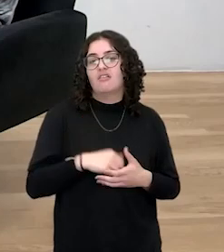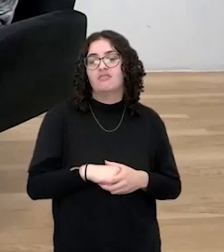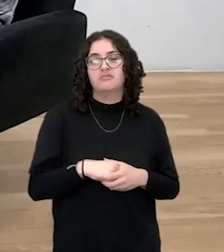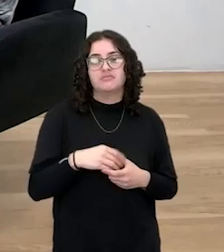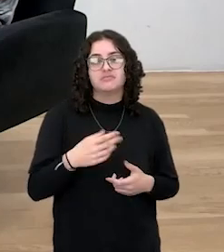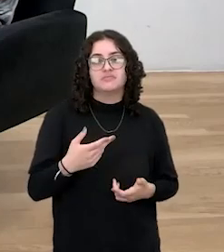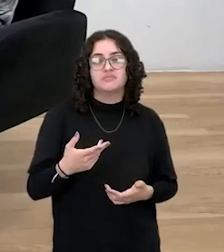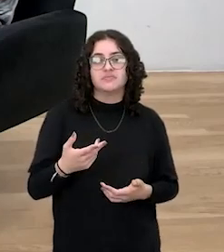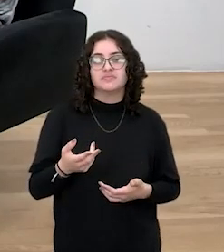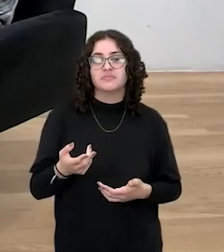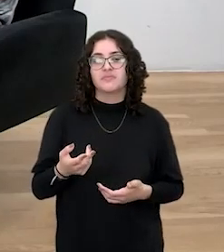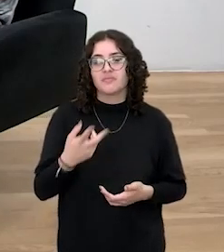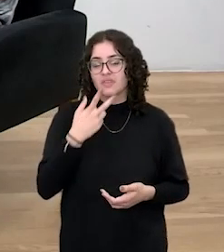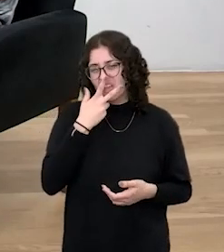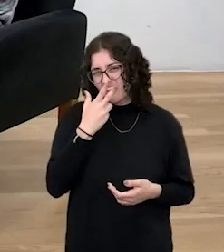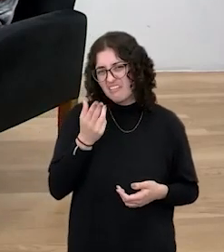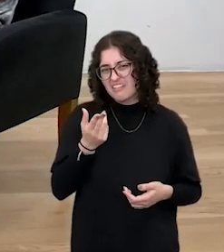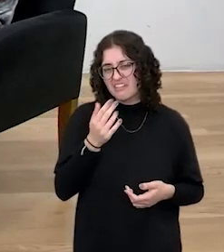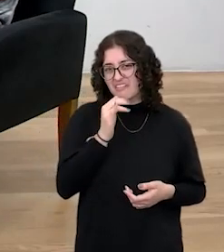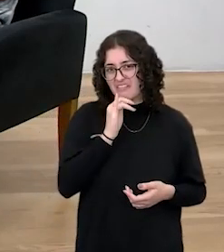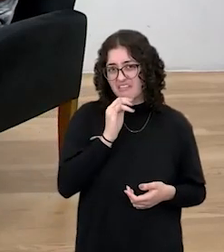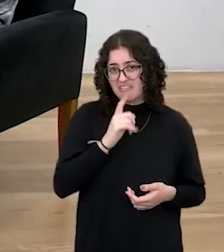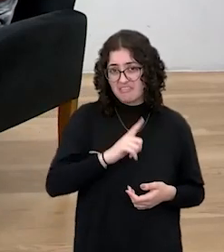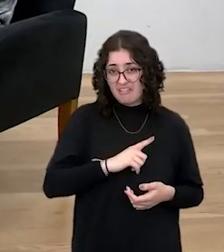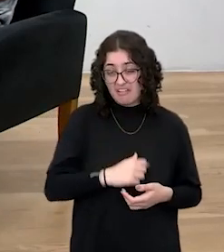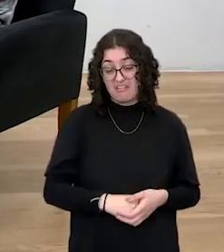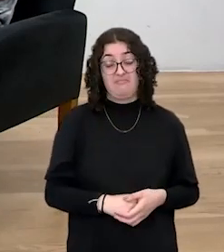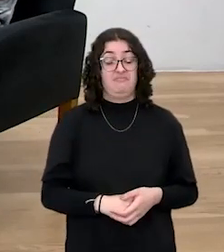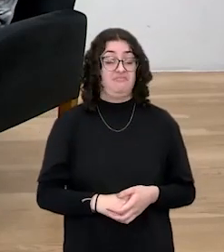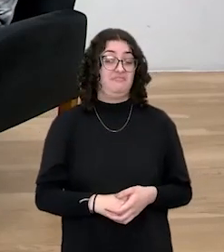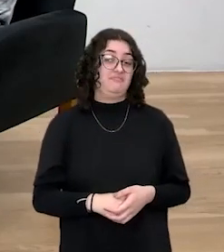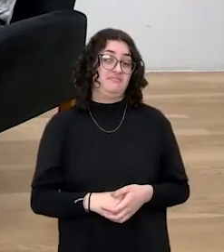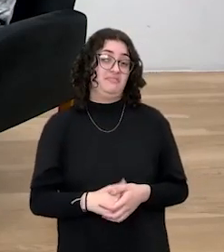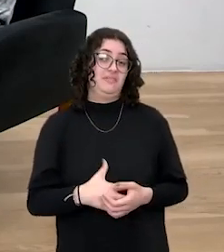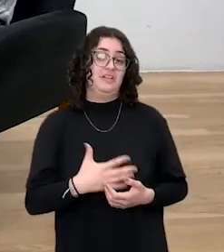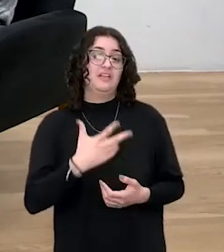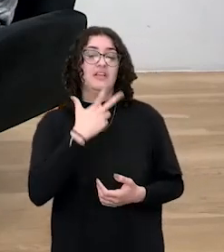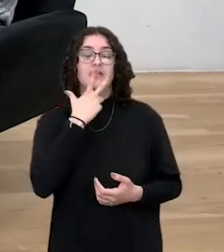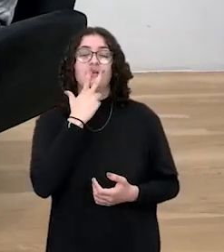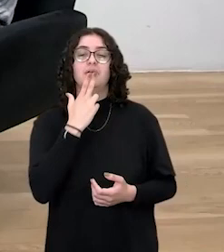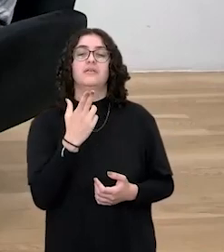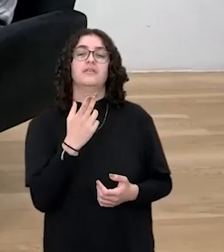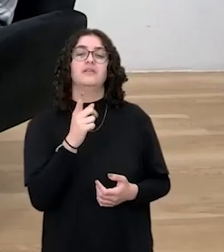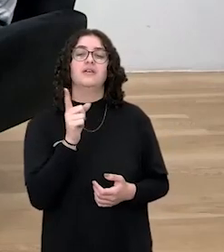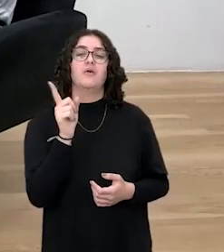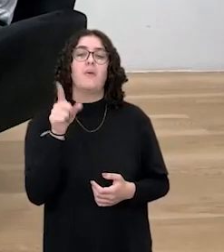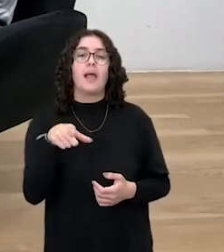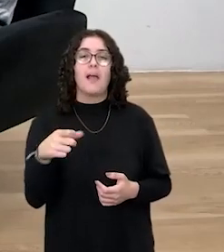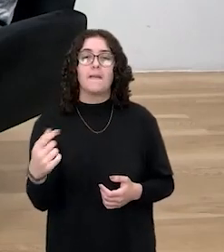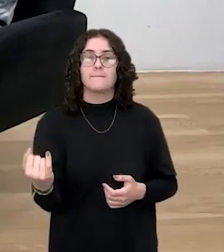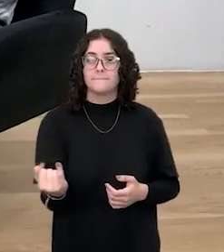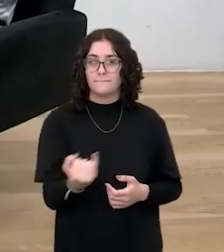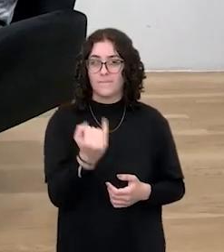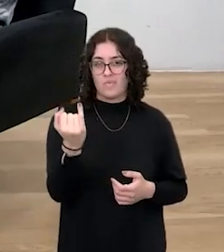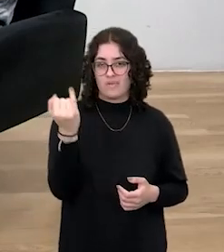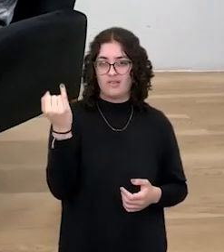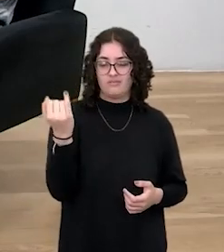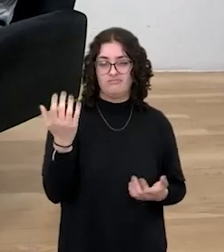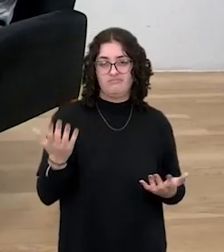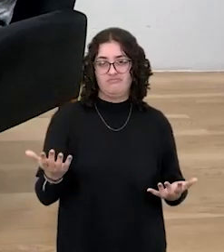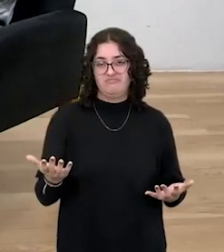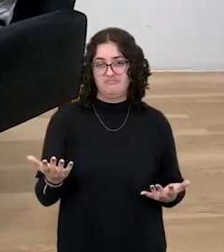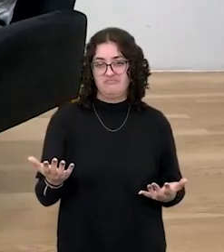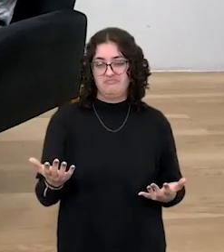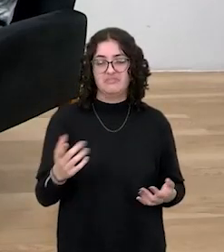sei lá, se der a gente... Isso. Né? Não é essencial,